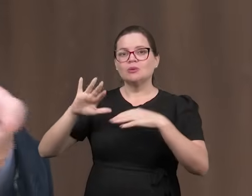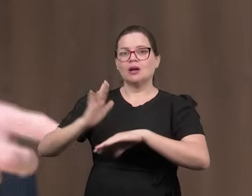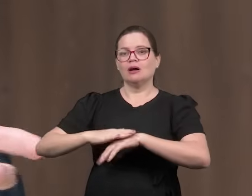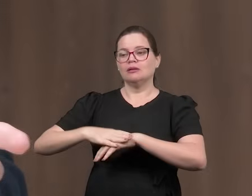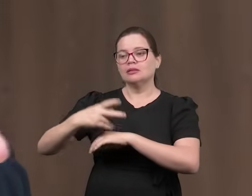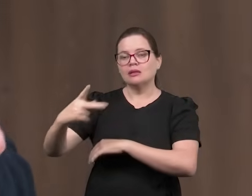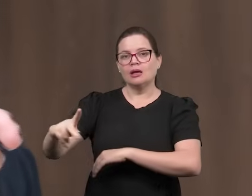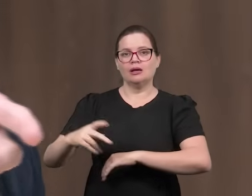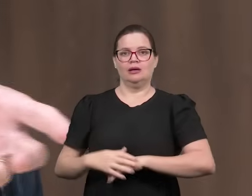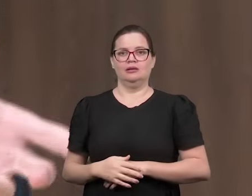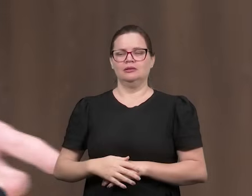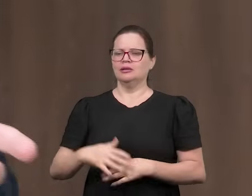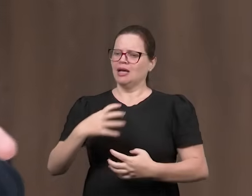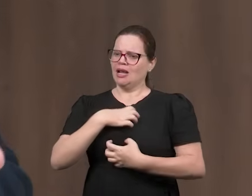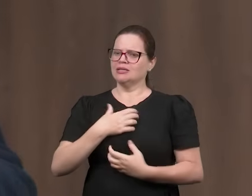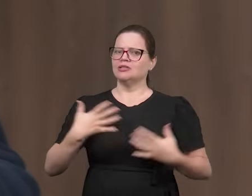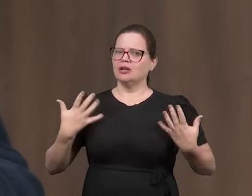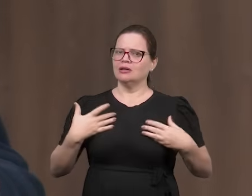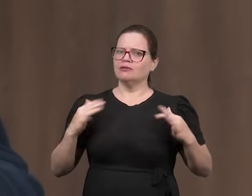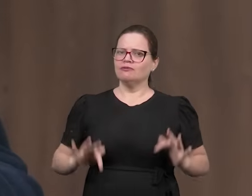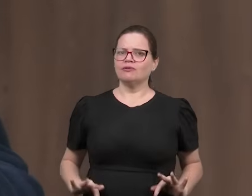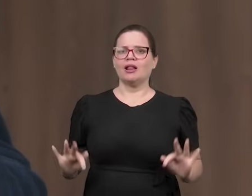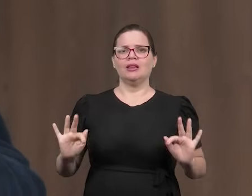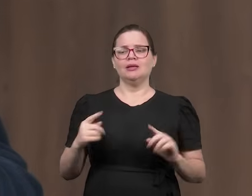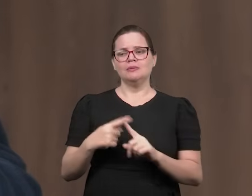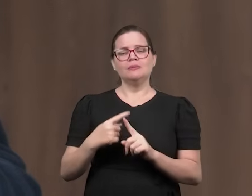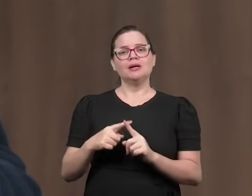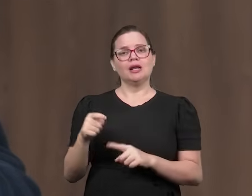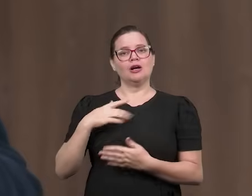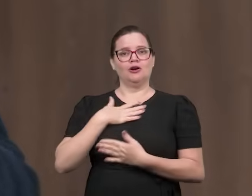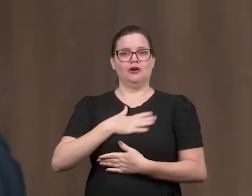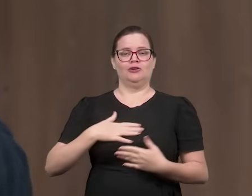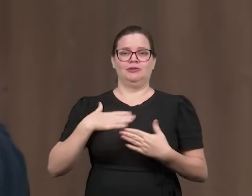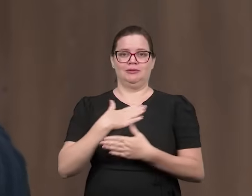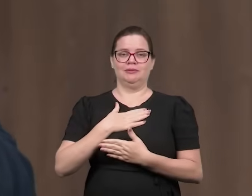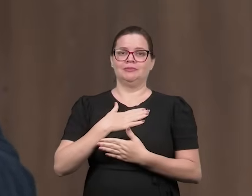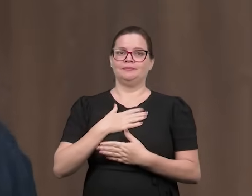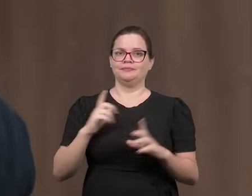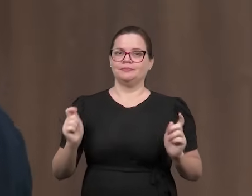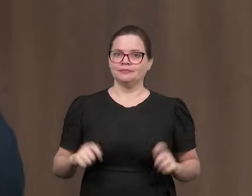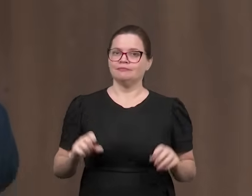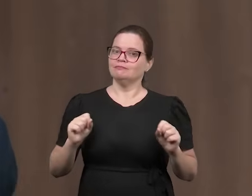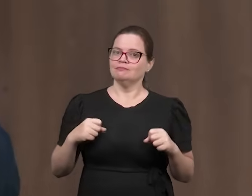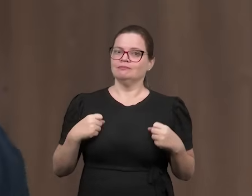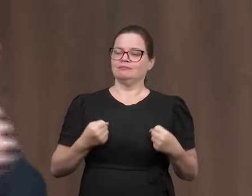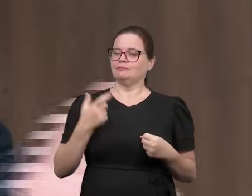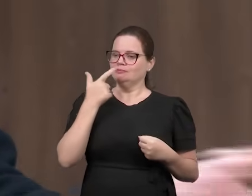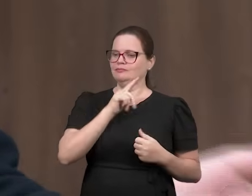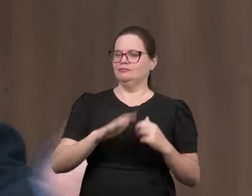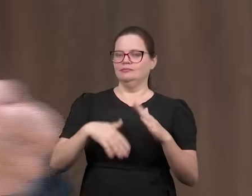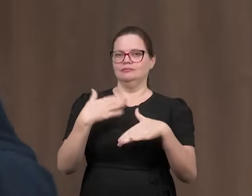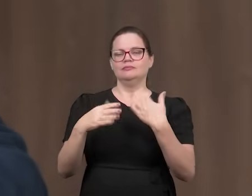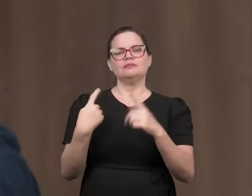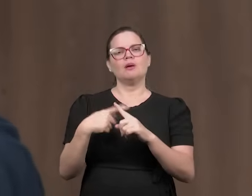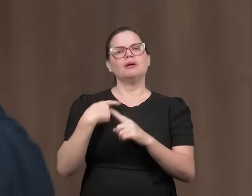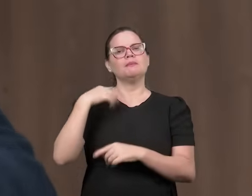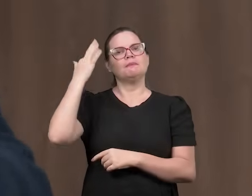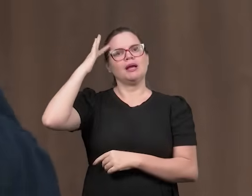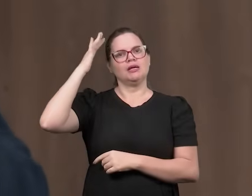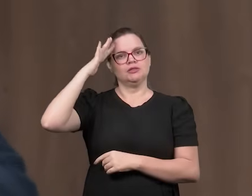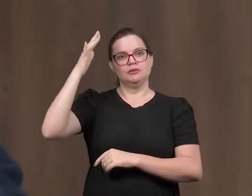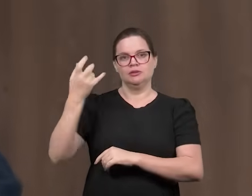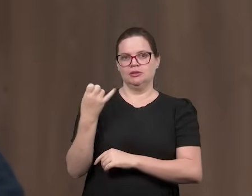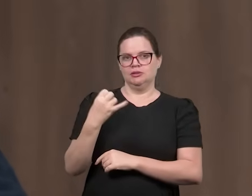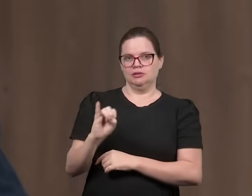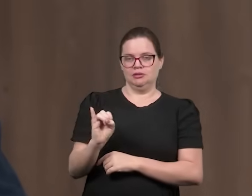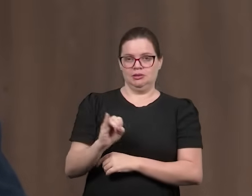que satisfaz, que traz alegria, que traz um sustento até para ela se desenvolver. Porque pensa, se